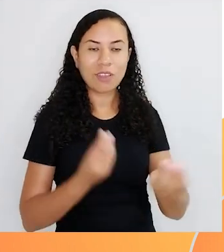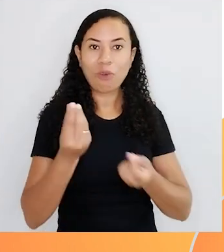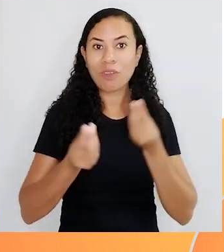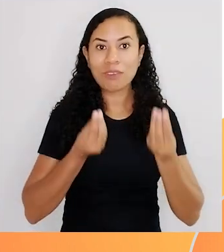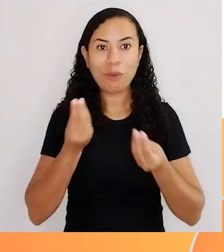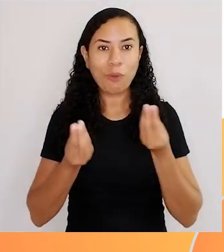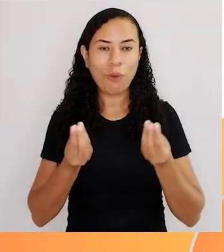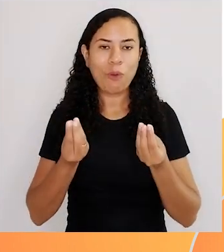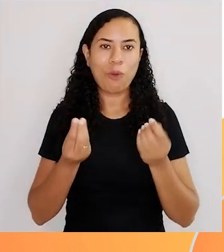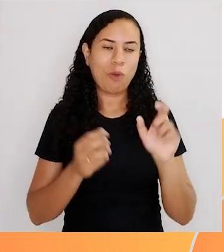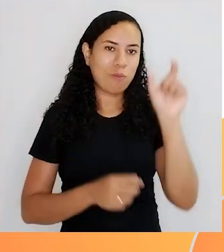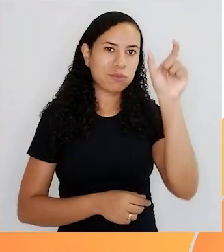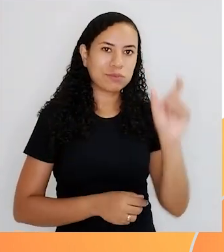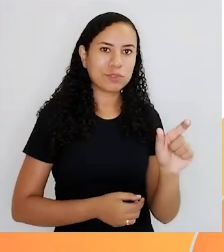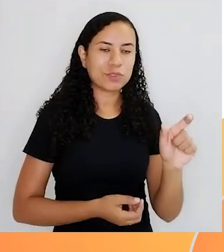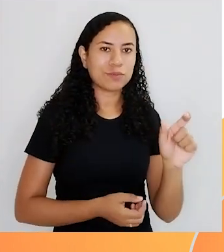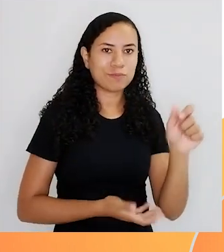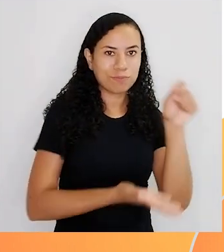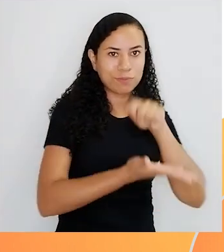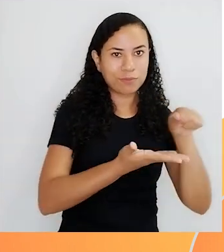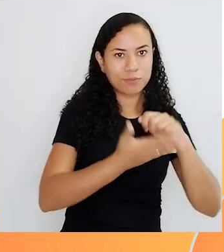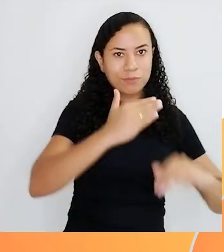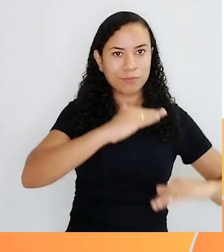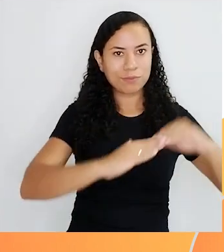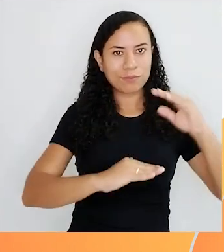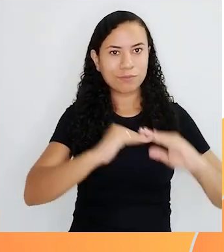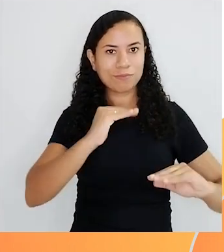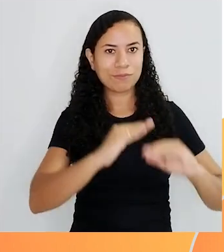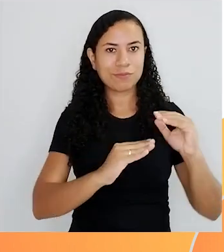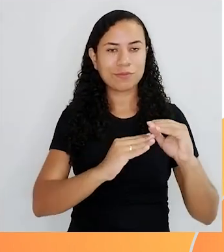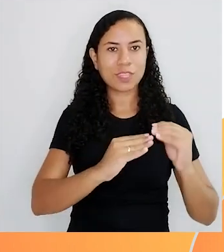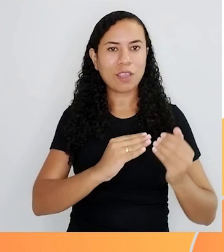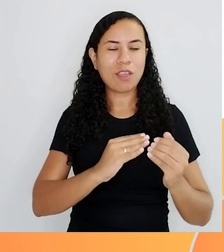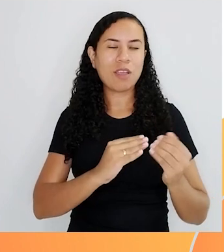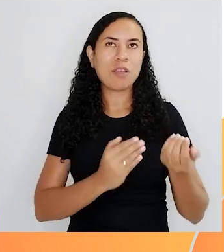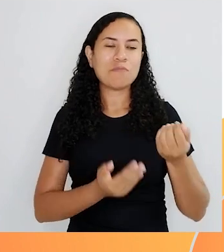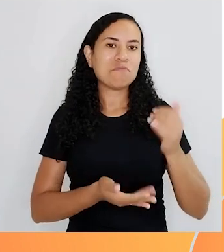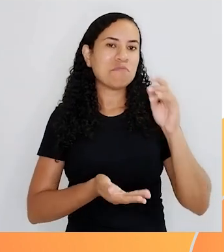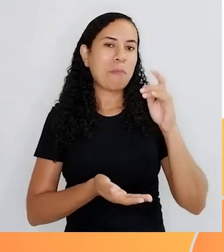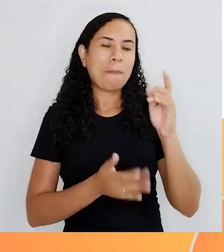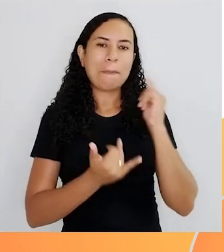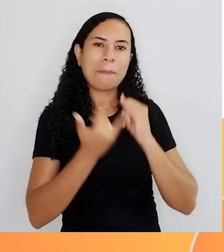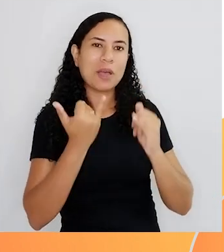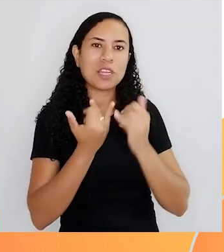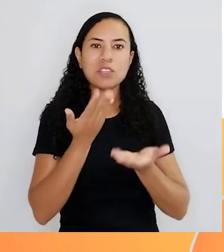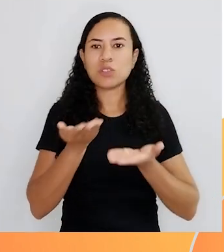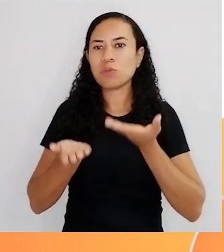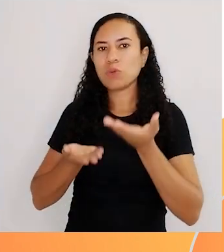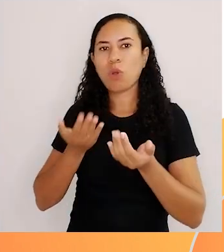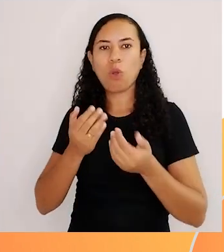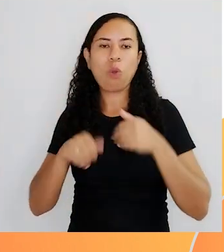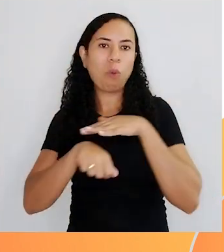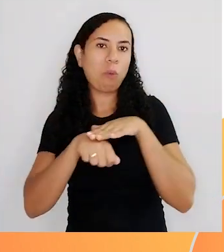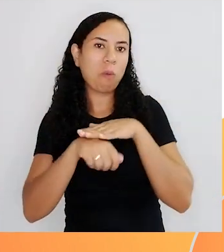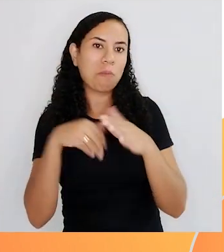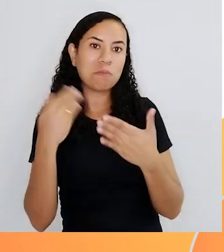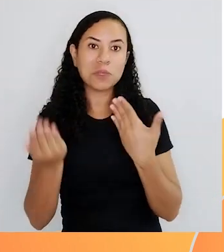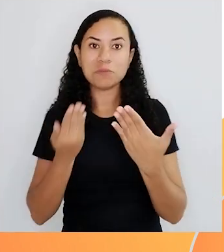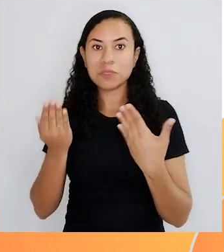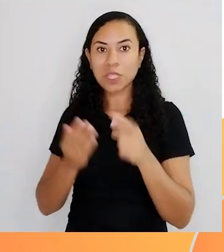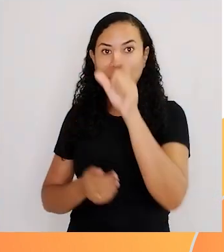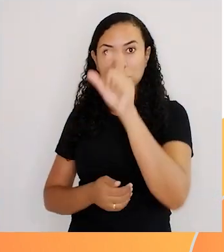escritor tivesse a conversar com o leitor. Percebam que